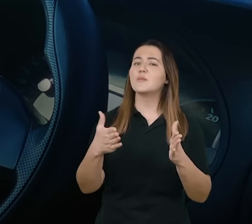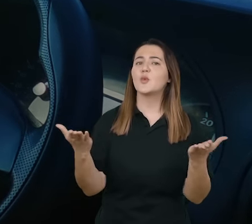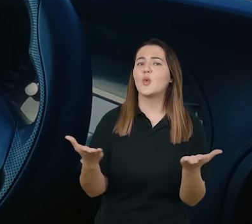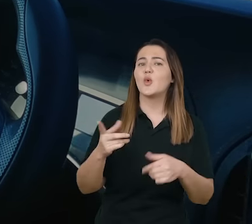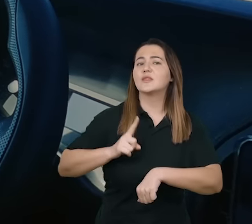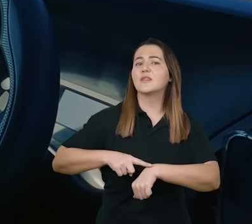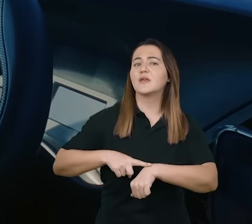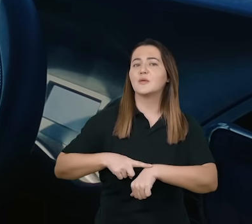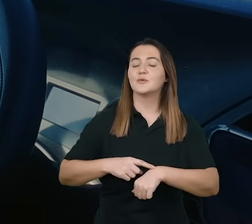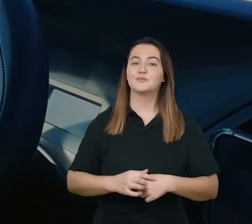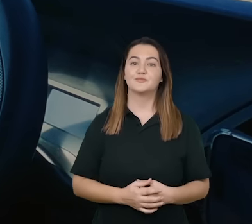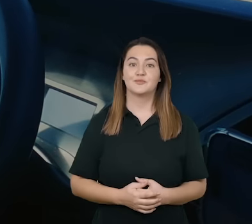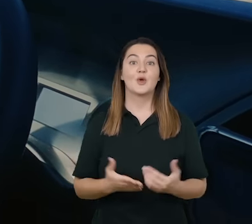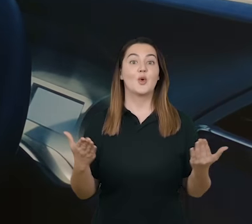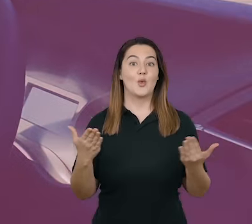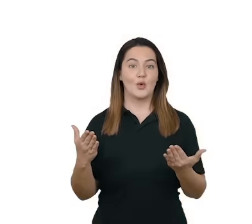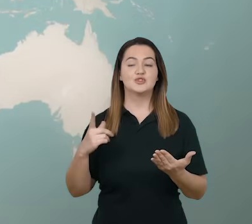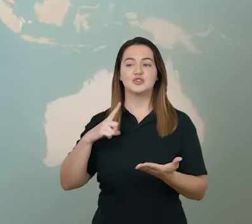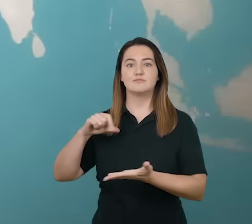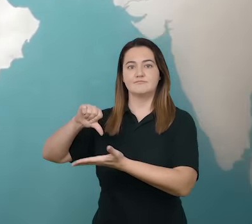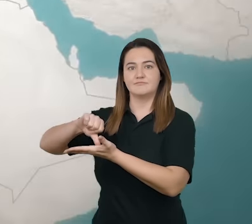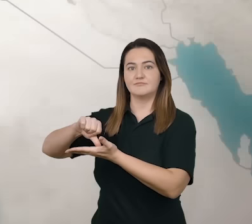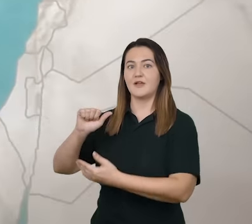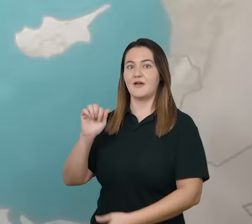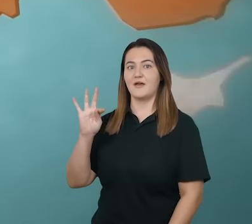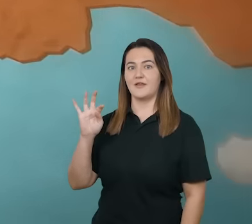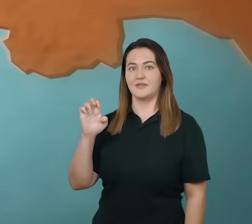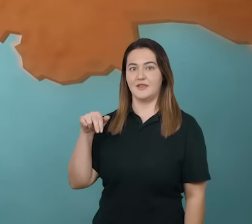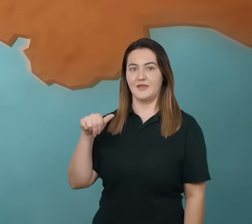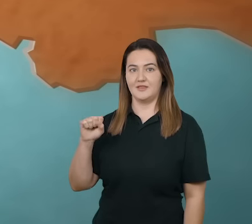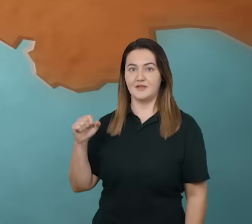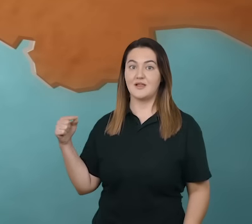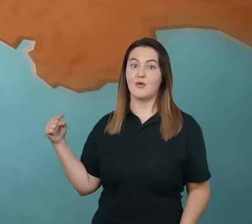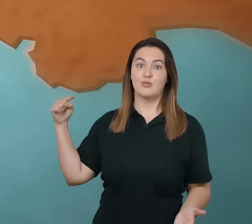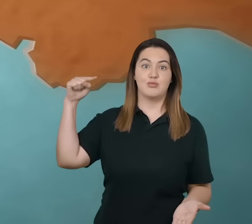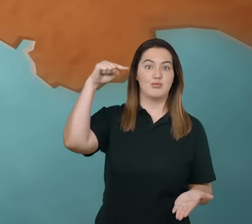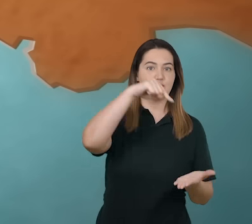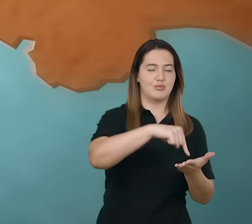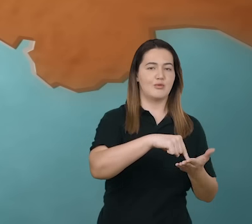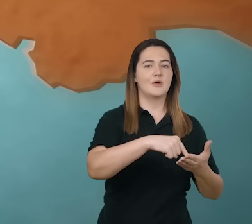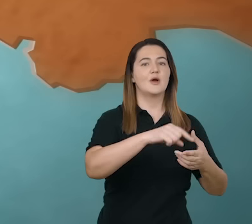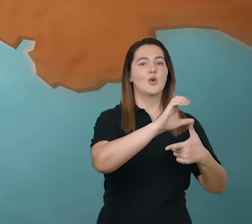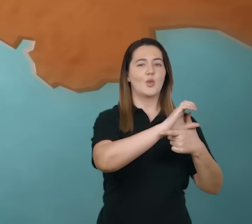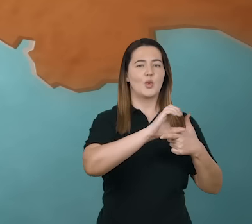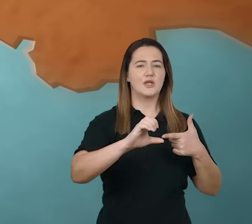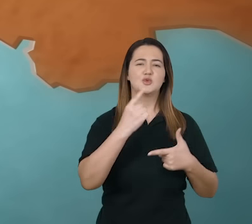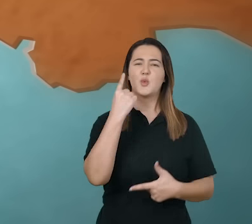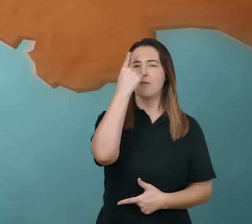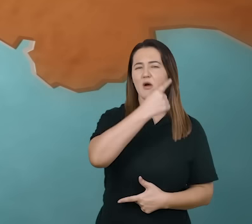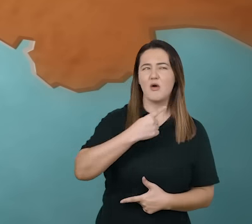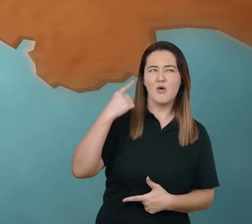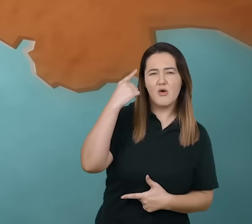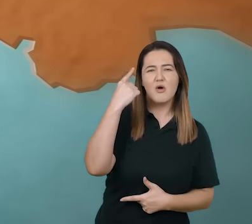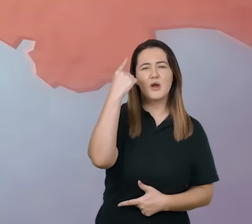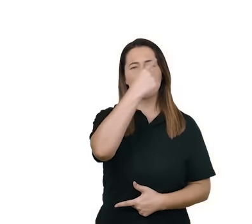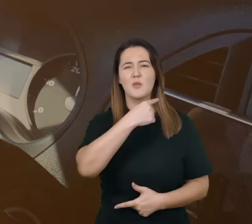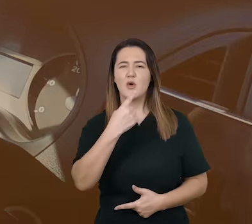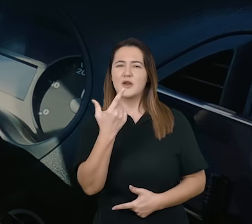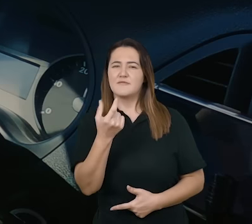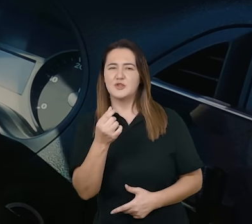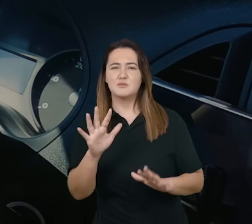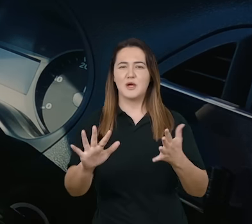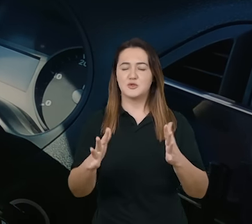Quanto tempo? Saímos de Atenas, pegamos o carro e estamos indo para Corinto, cerca de 1h, 1h20.